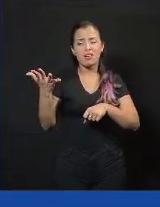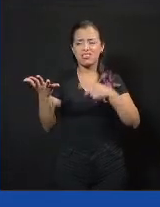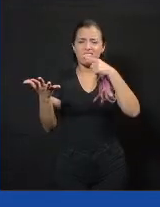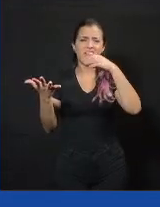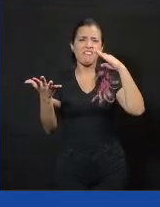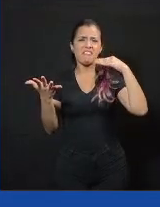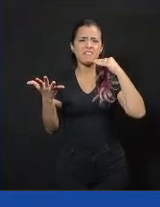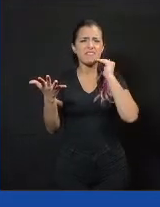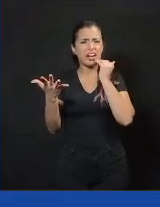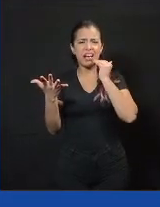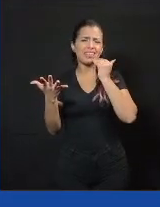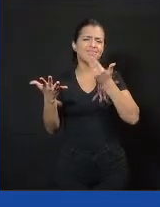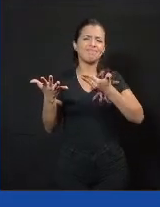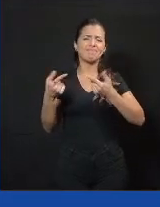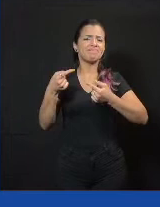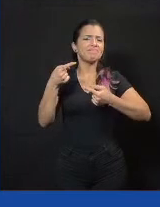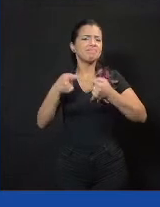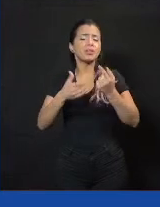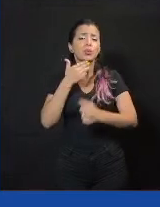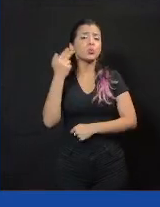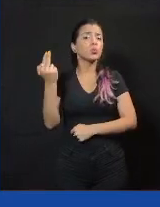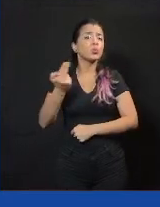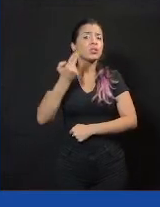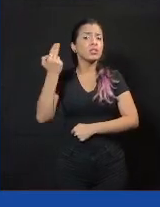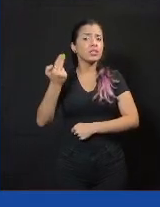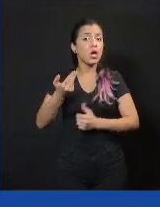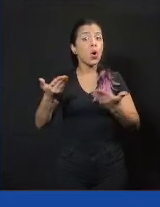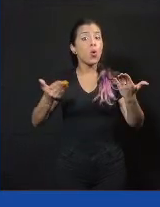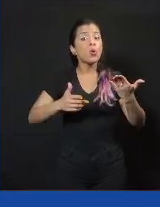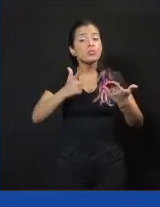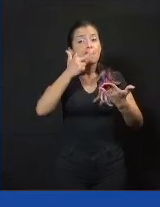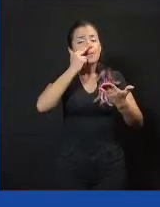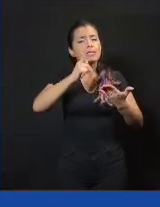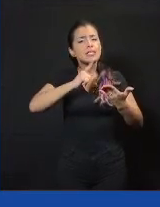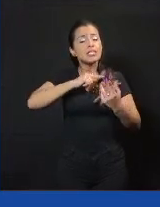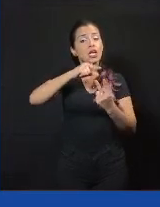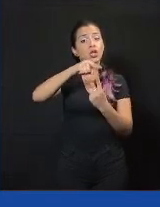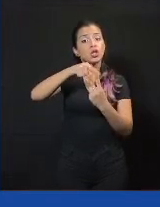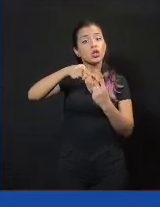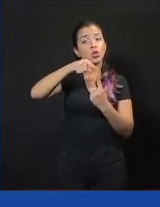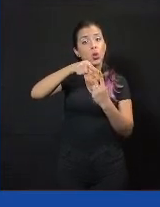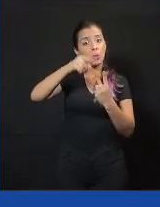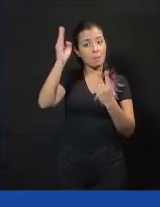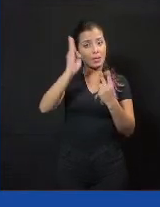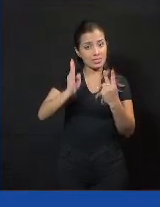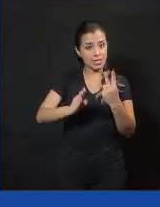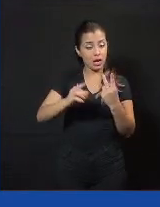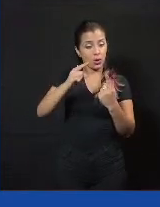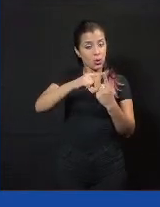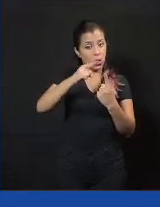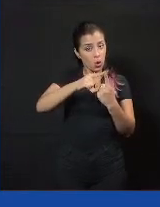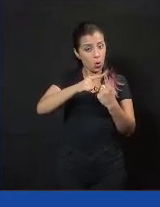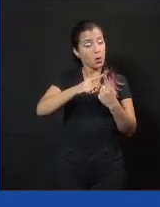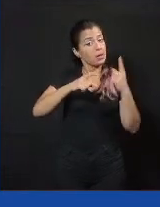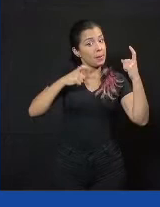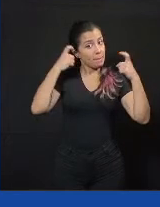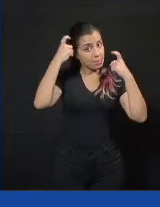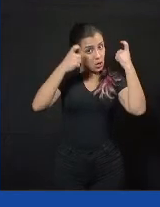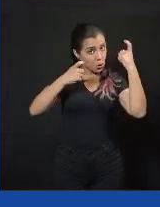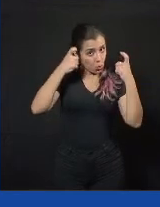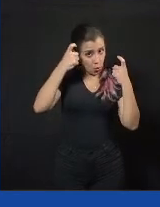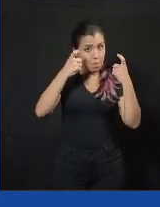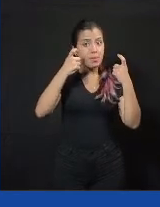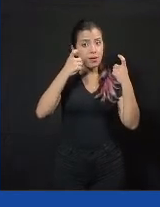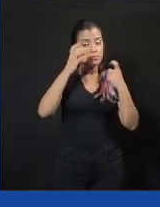Hoje parece que tem dois tipos de brasileiros. Um que se preocupa com sua nação e outro que olha o